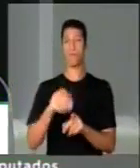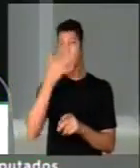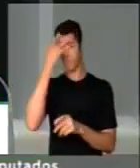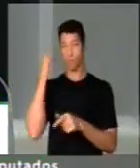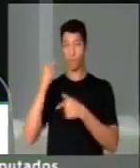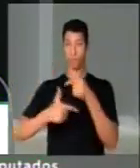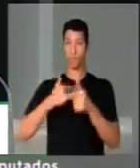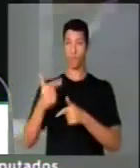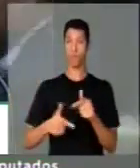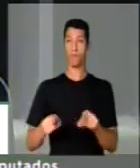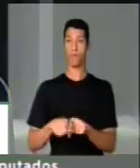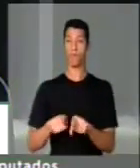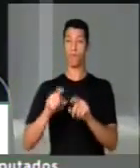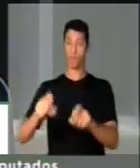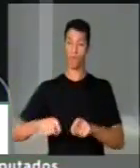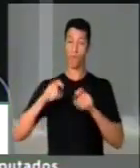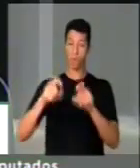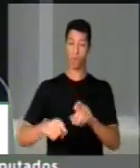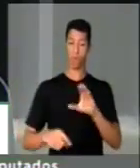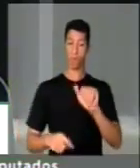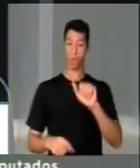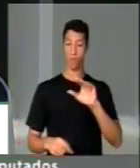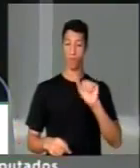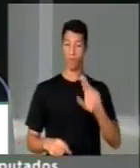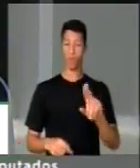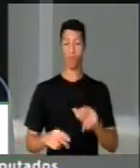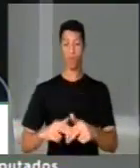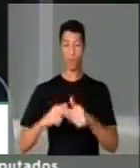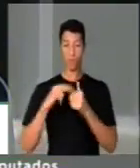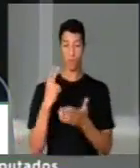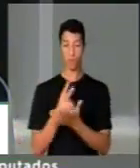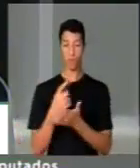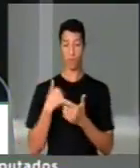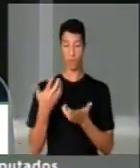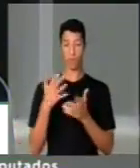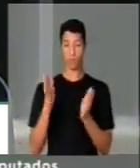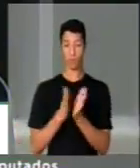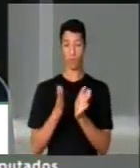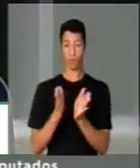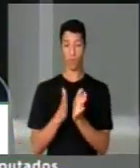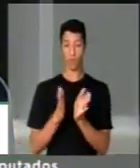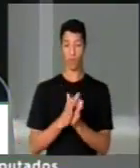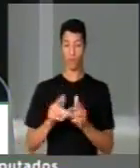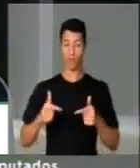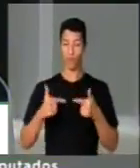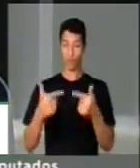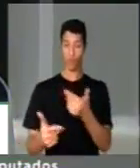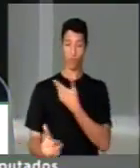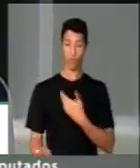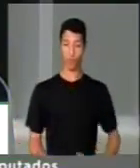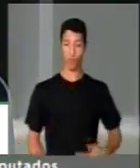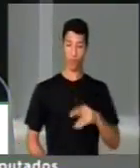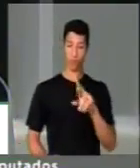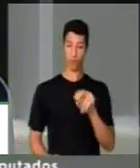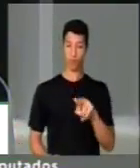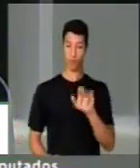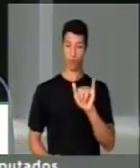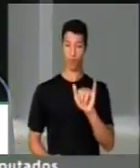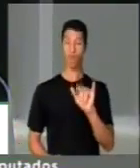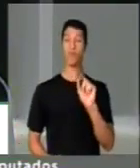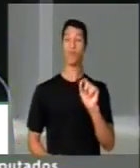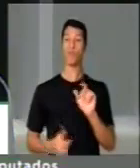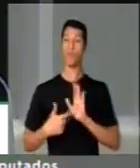àquele trabalho e à agricultura cacaueira. Por isso mesmo, eu quero parabenizar o esforço do governador Rui,